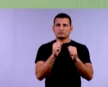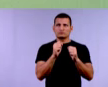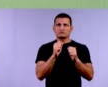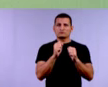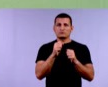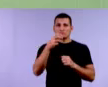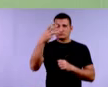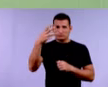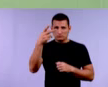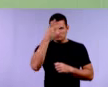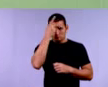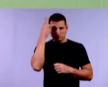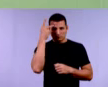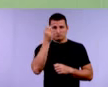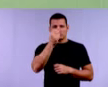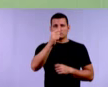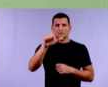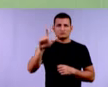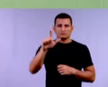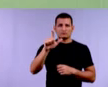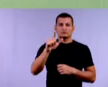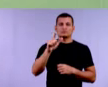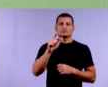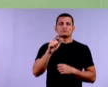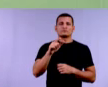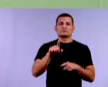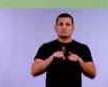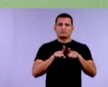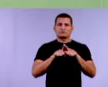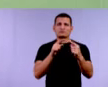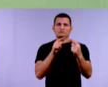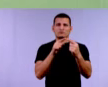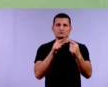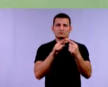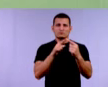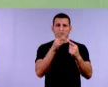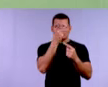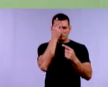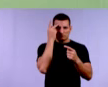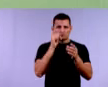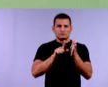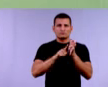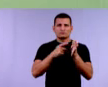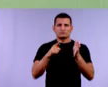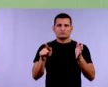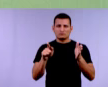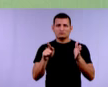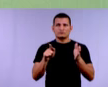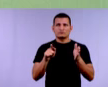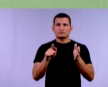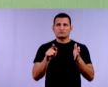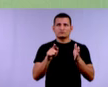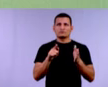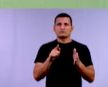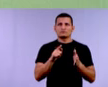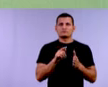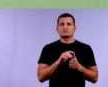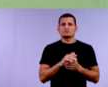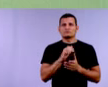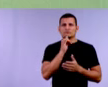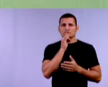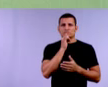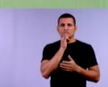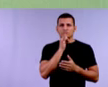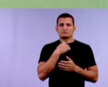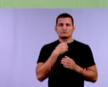do singular, como concordar com a pessoa gramatical a quem ela está se referindo. Porém, por exemplo,